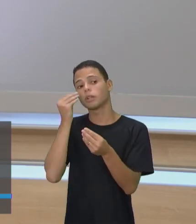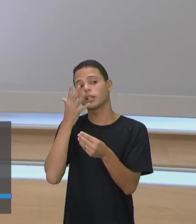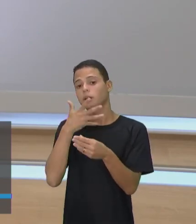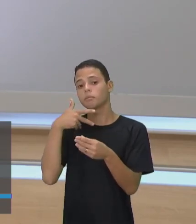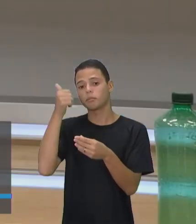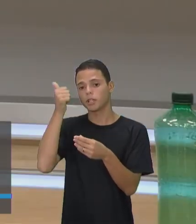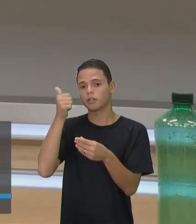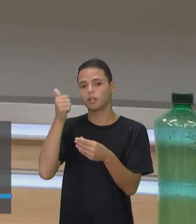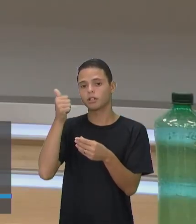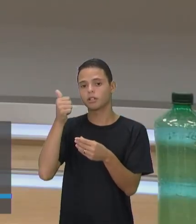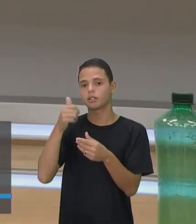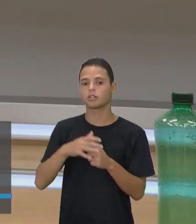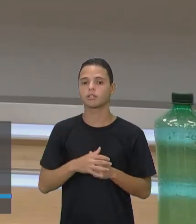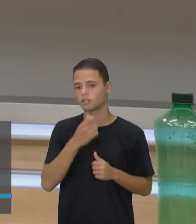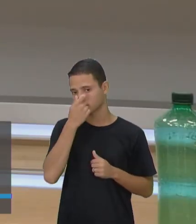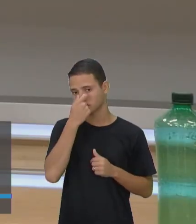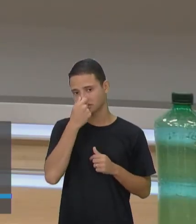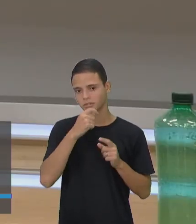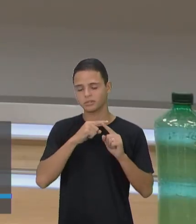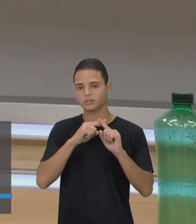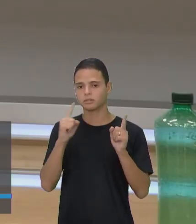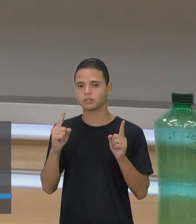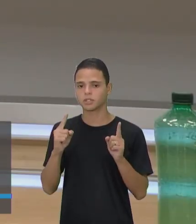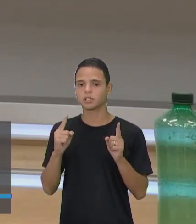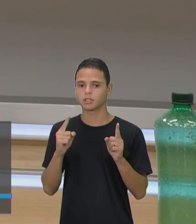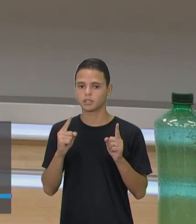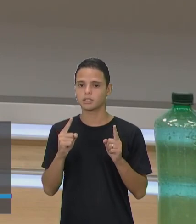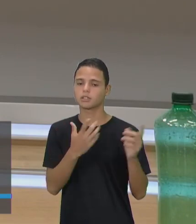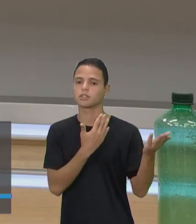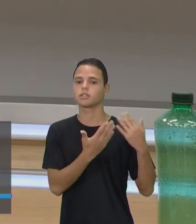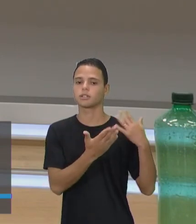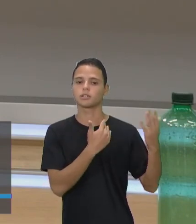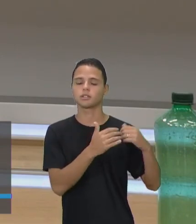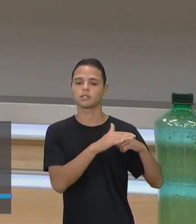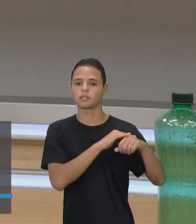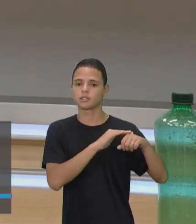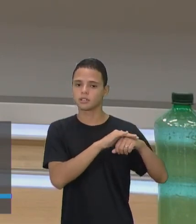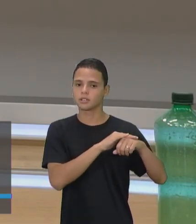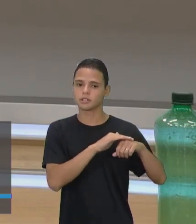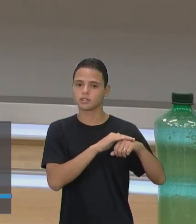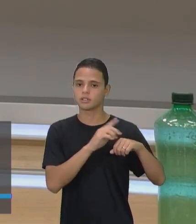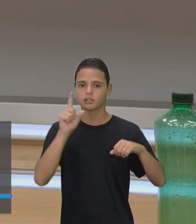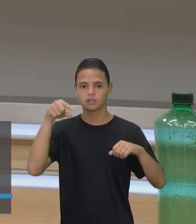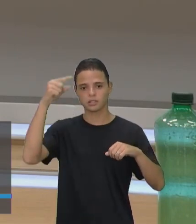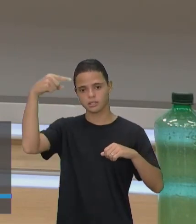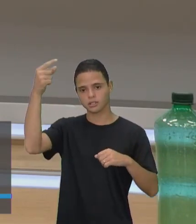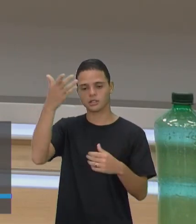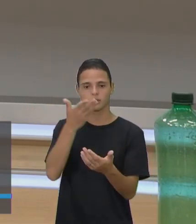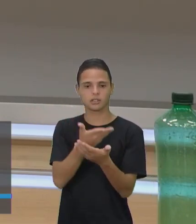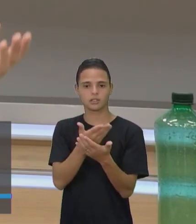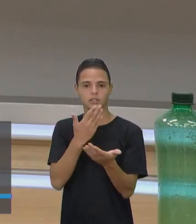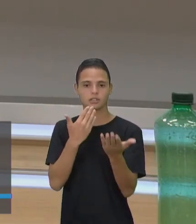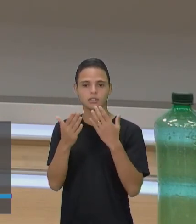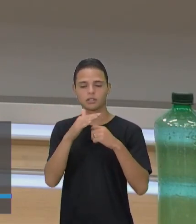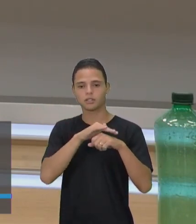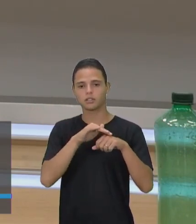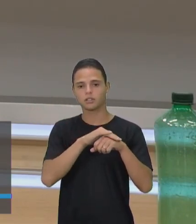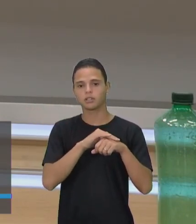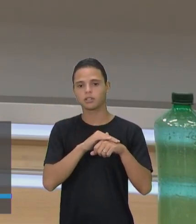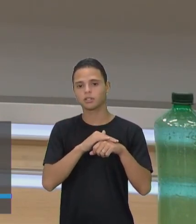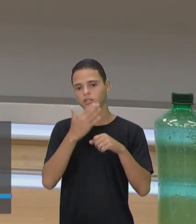situação. Mas esse papo pós-apocalíptico aí que parece, e muito mais, a gente vê na próxima aula, né, Fabi? Exato.